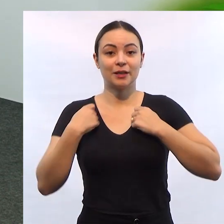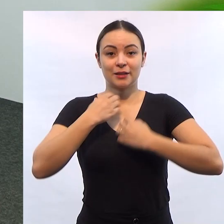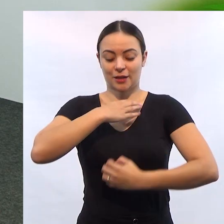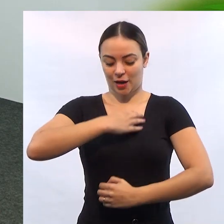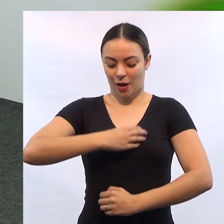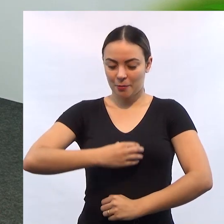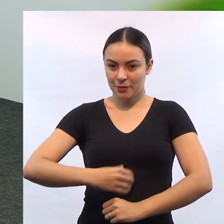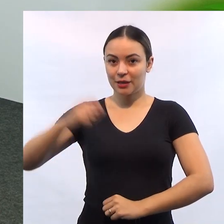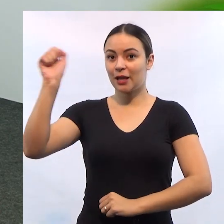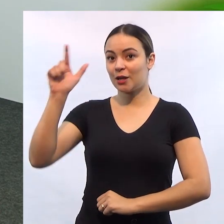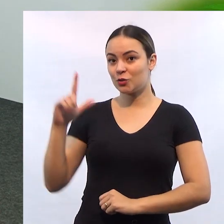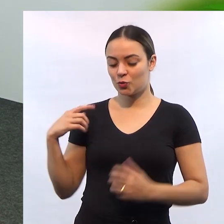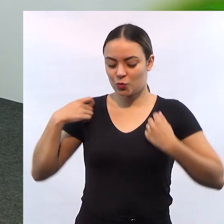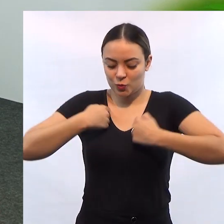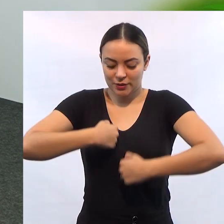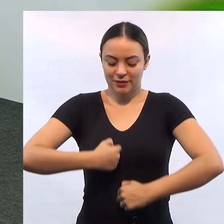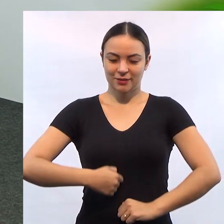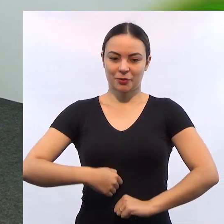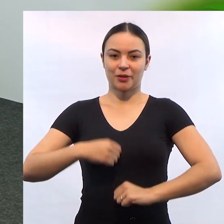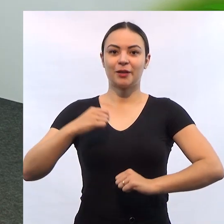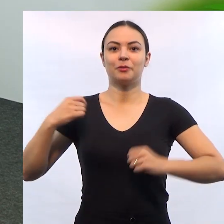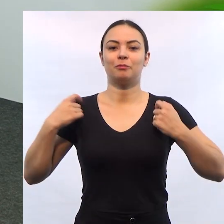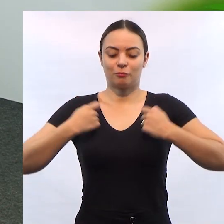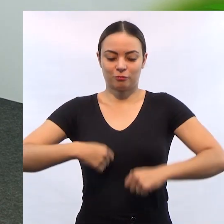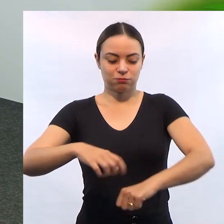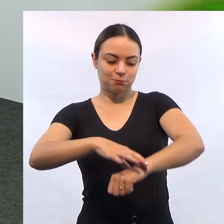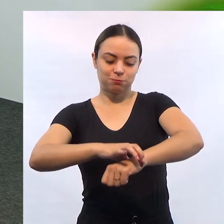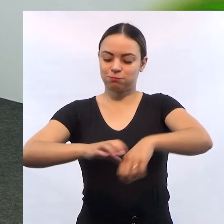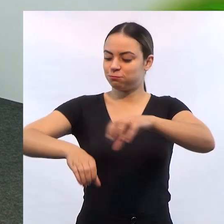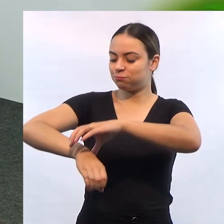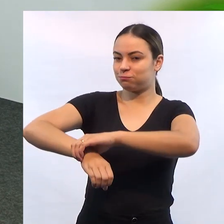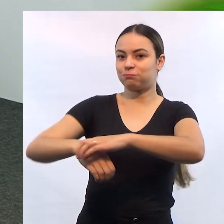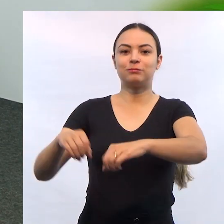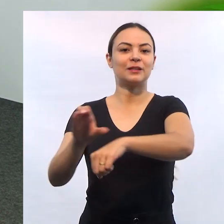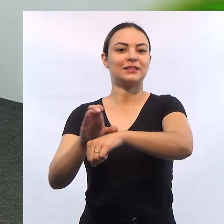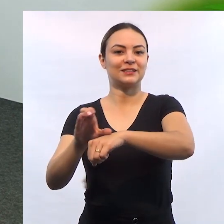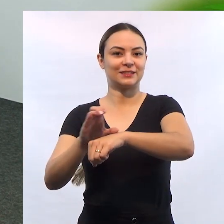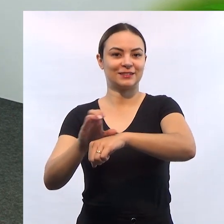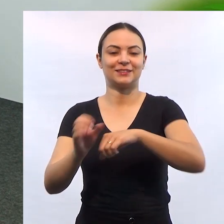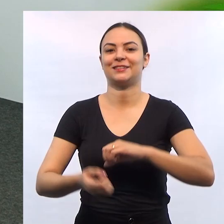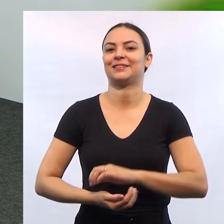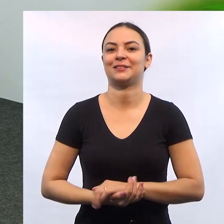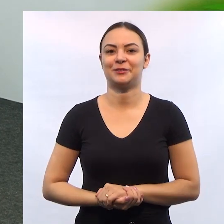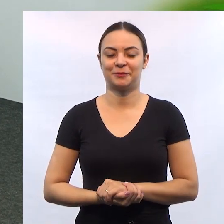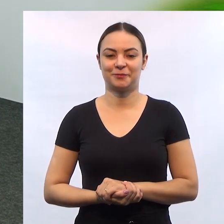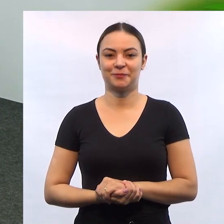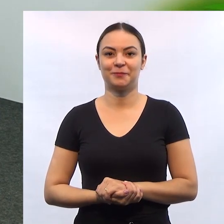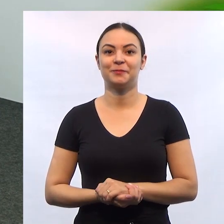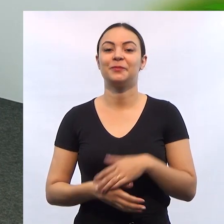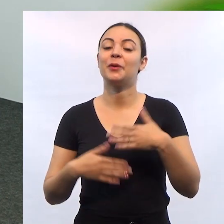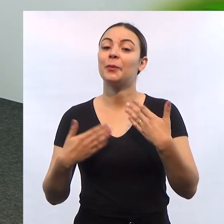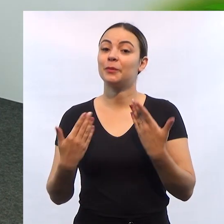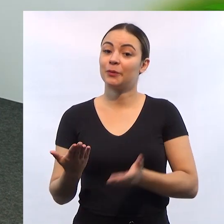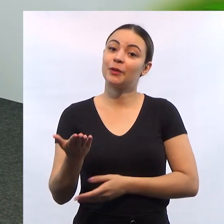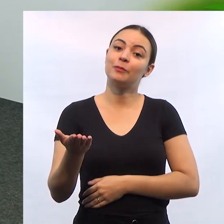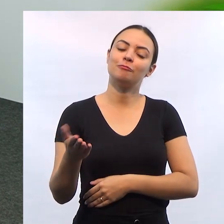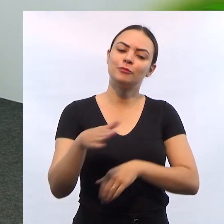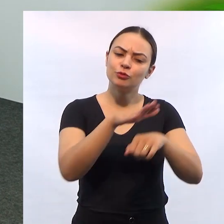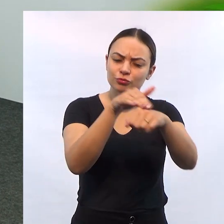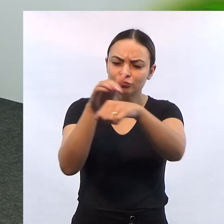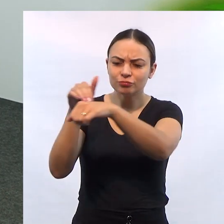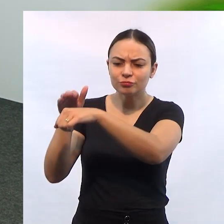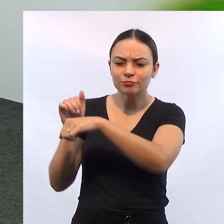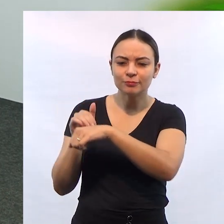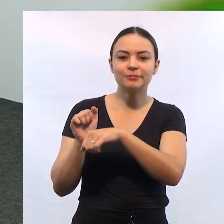dar aquele tom muito parecido, na verdade. E hoje eu quero te convidar ao seguinte: sente-se aí, tranquilo, porque nós chegamos